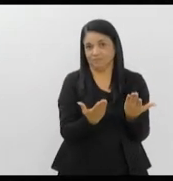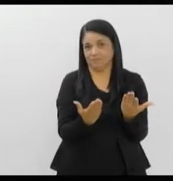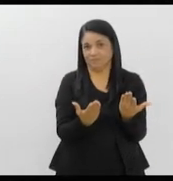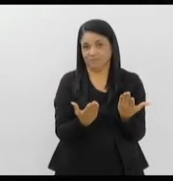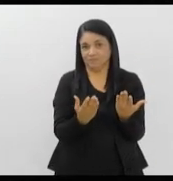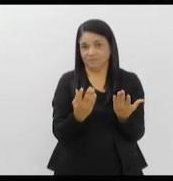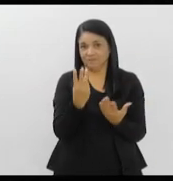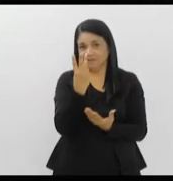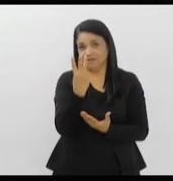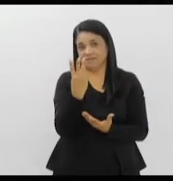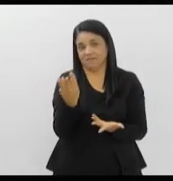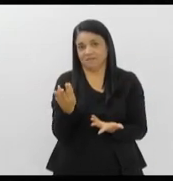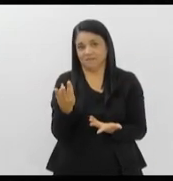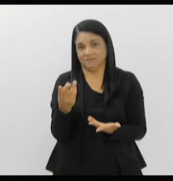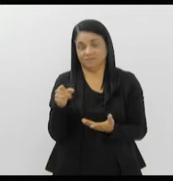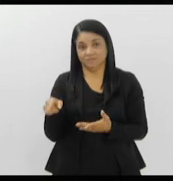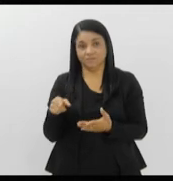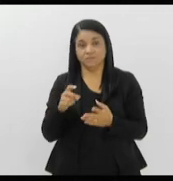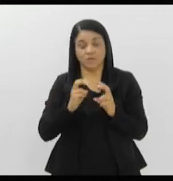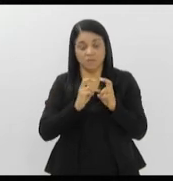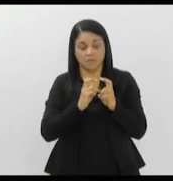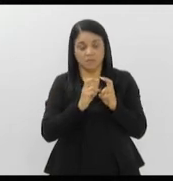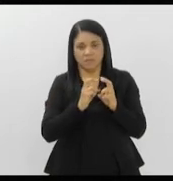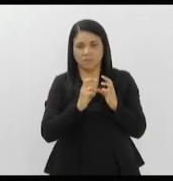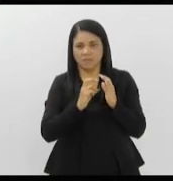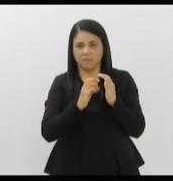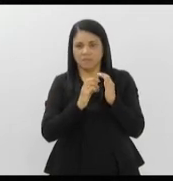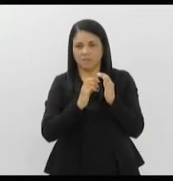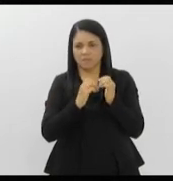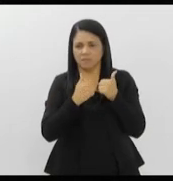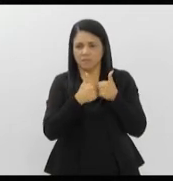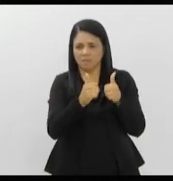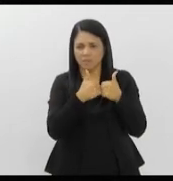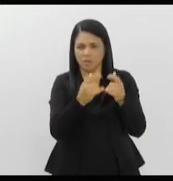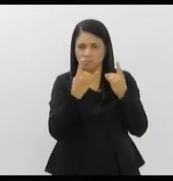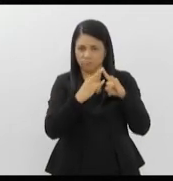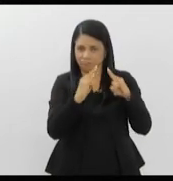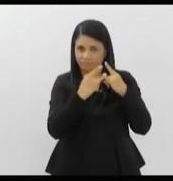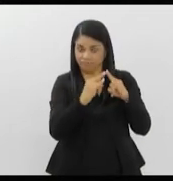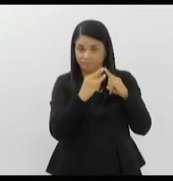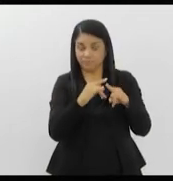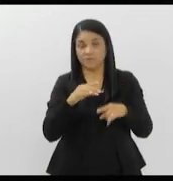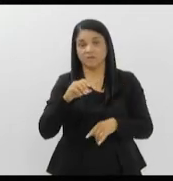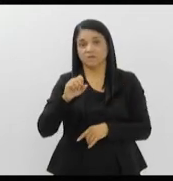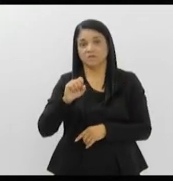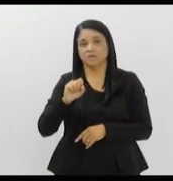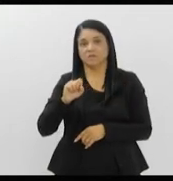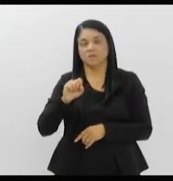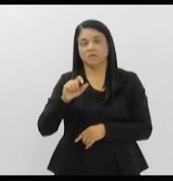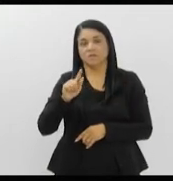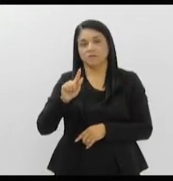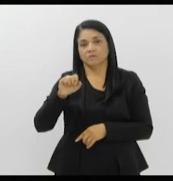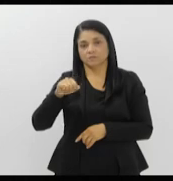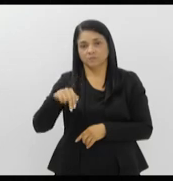o terminal Gentileza, recém-inaugurado, é do lado,